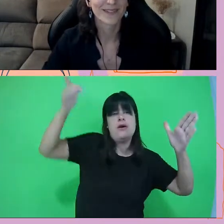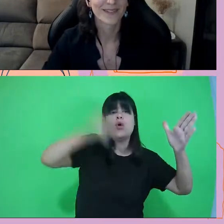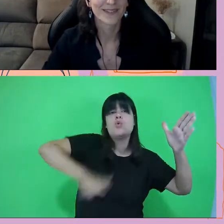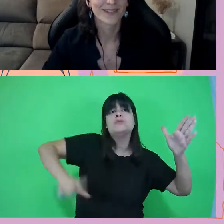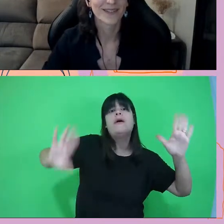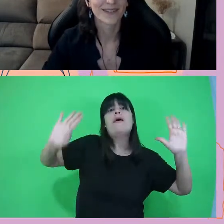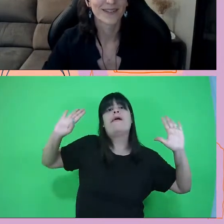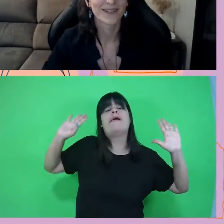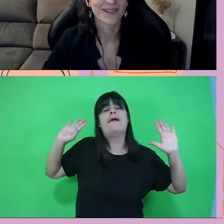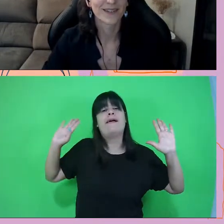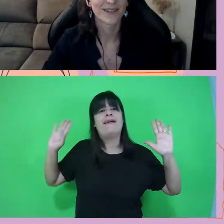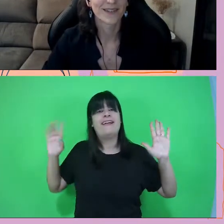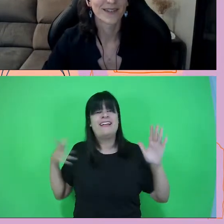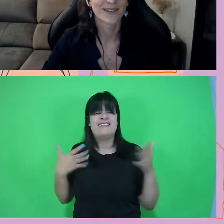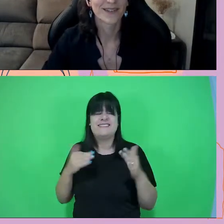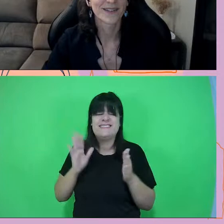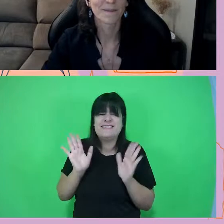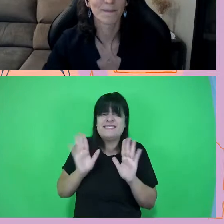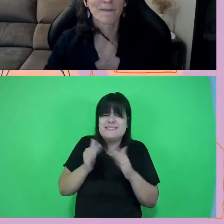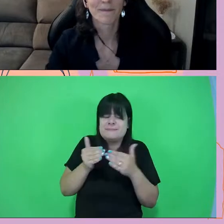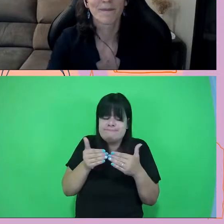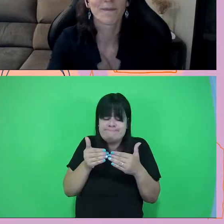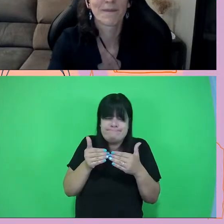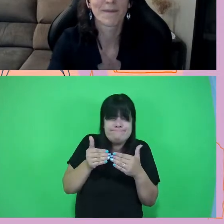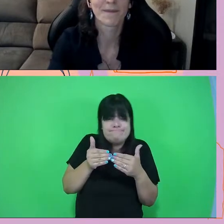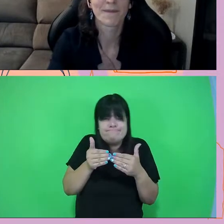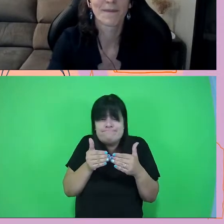Mesmo um tranquinho, né? Uma brechinha, né?